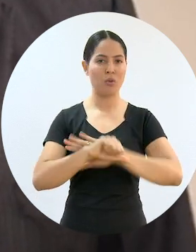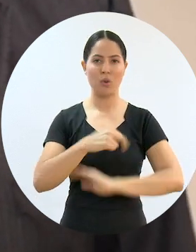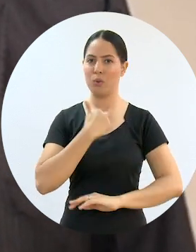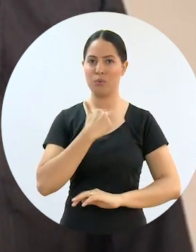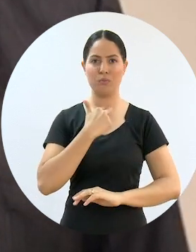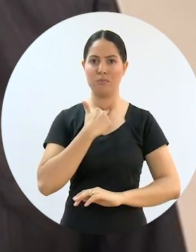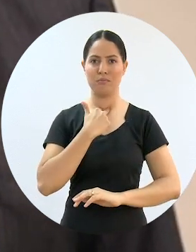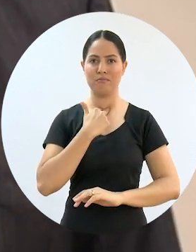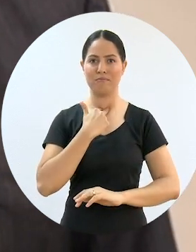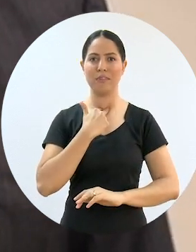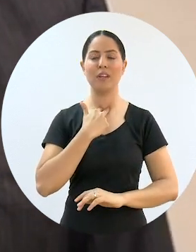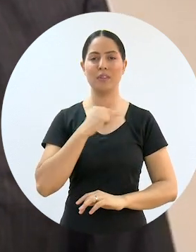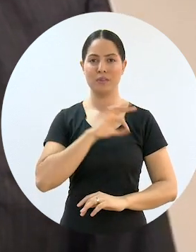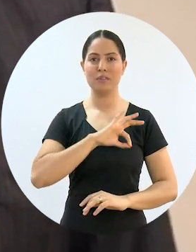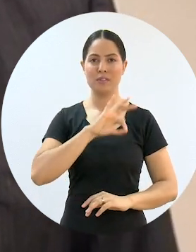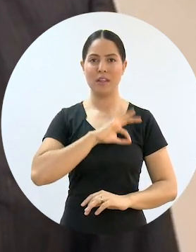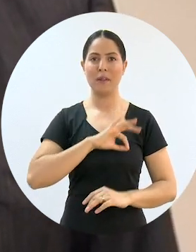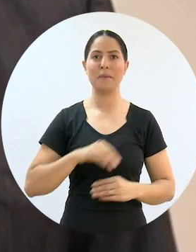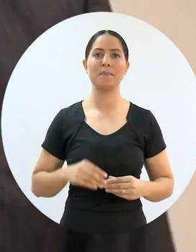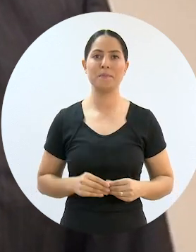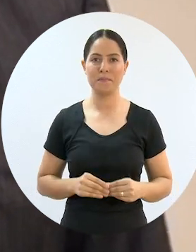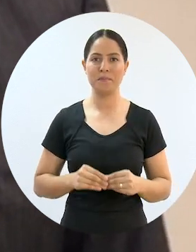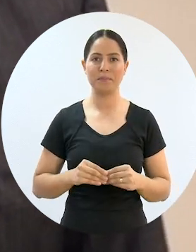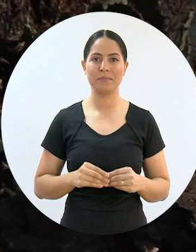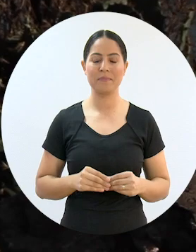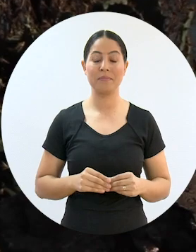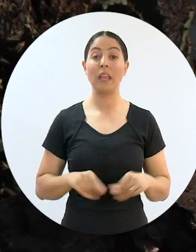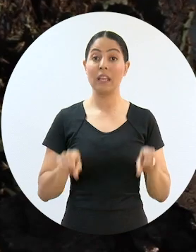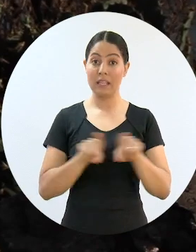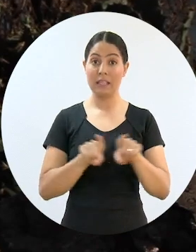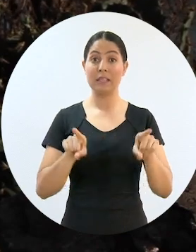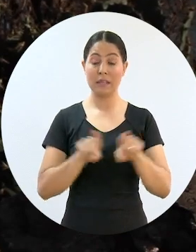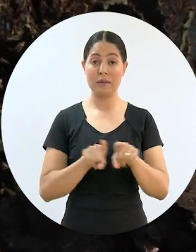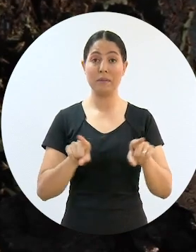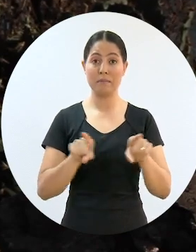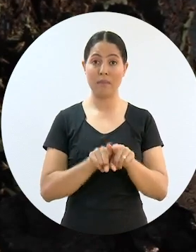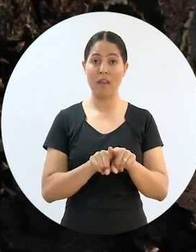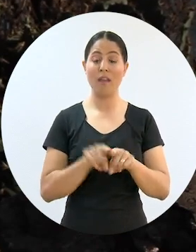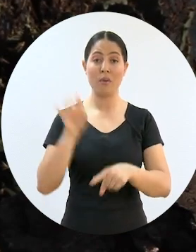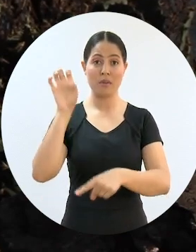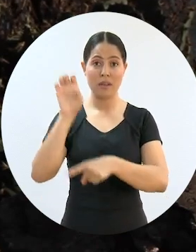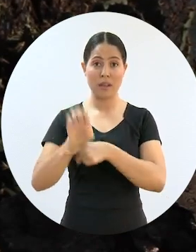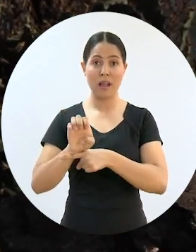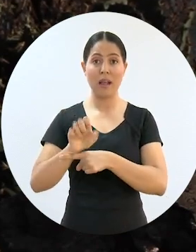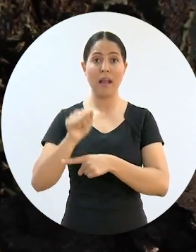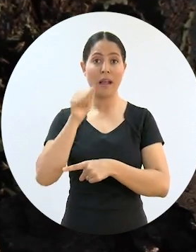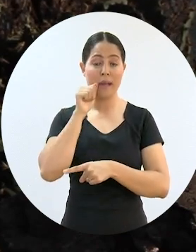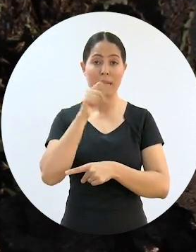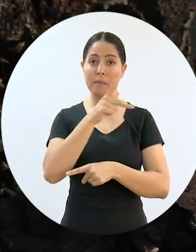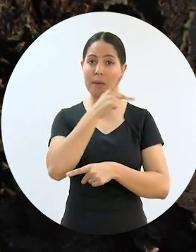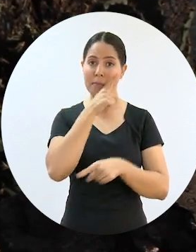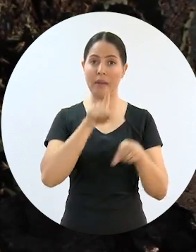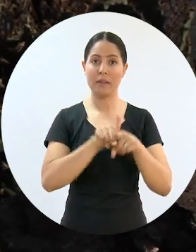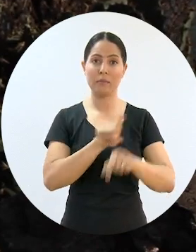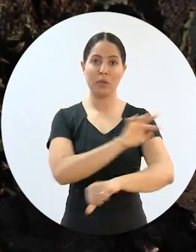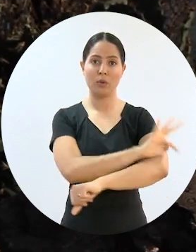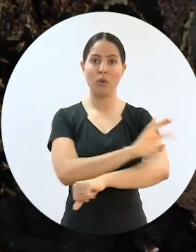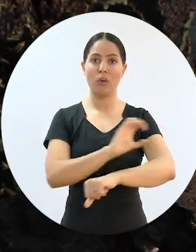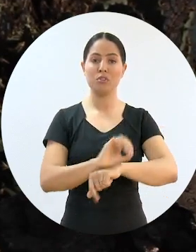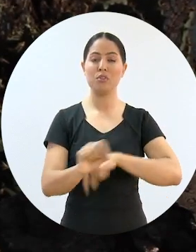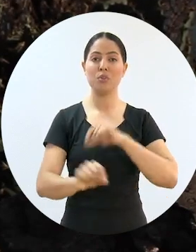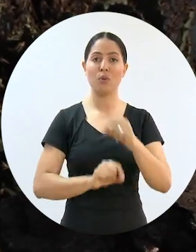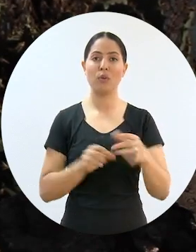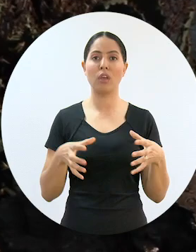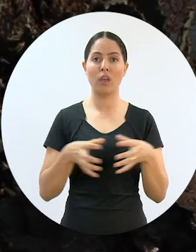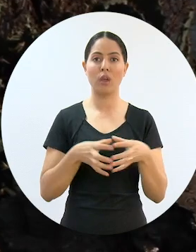tenha criminalizado o recebimento dos seus valorosos honorários. Os estados do Amapá e do Tocantins receberam a Corregedoria